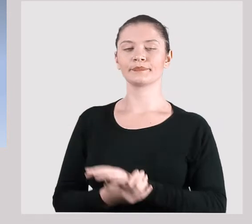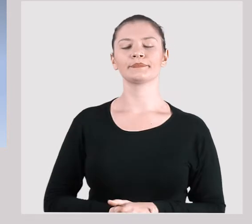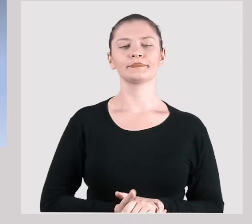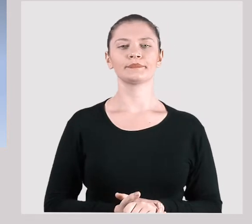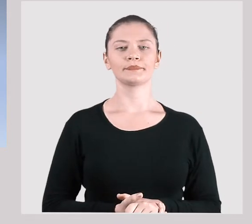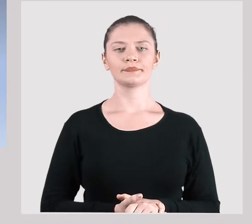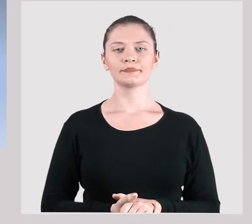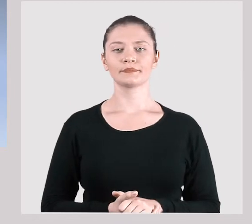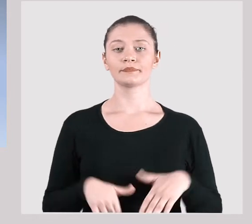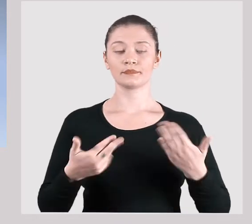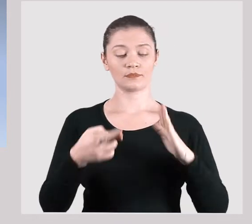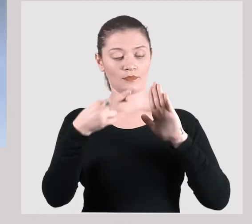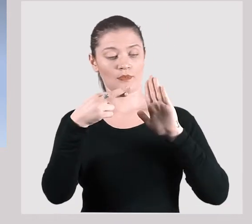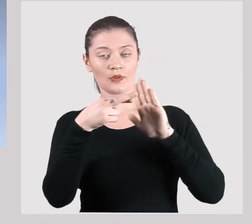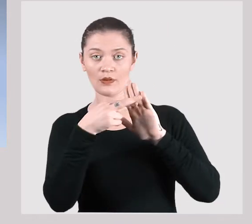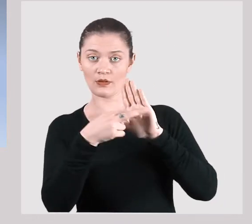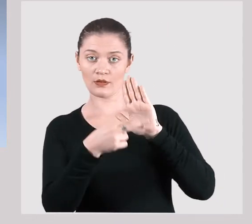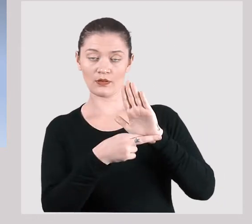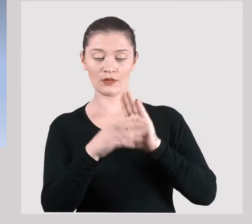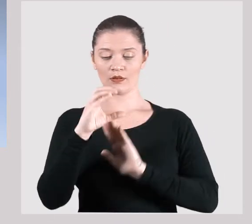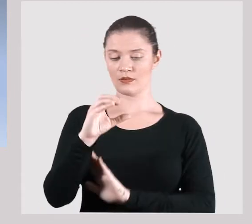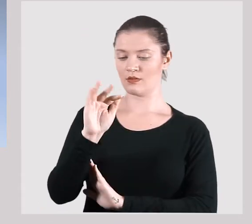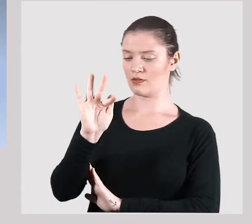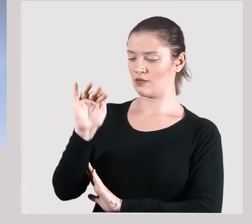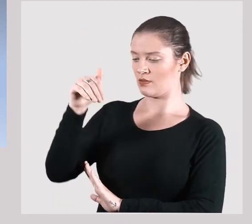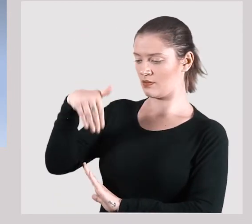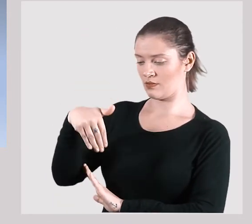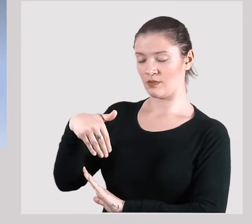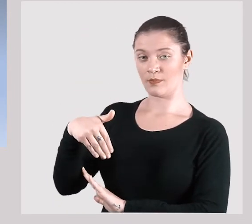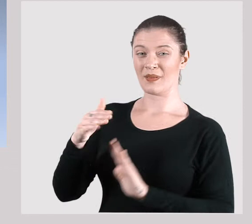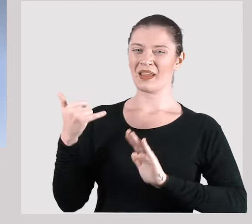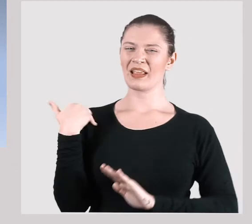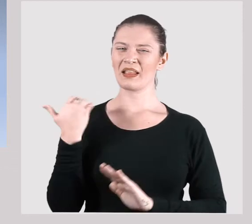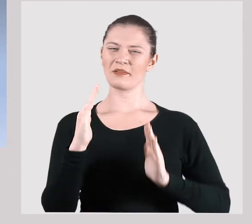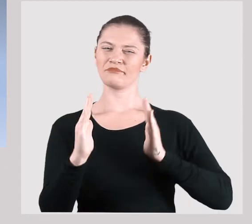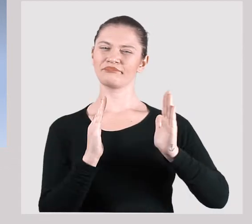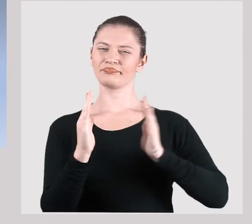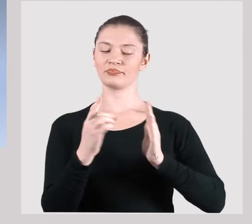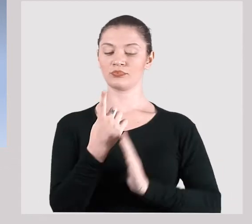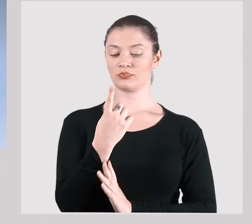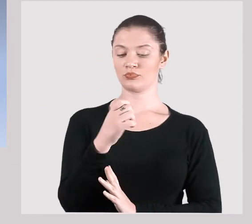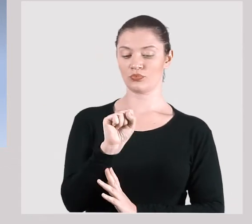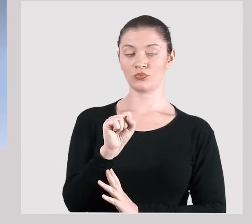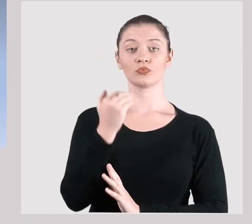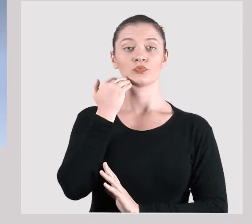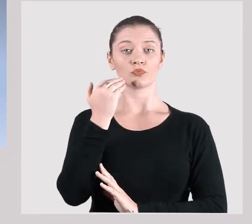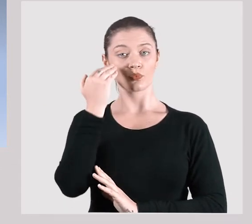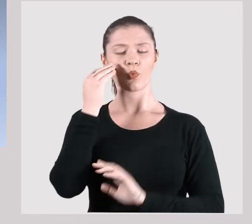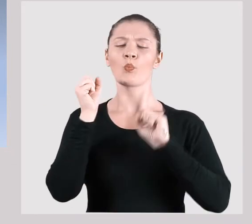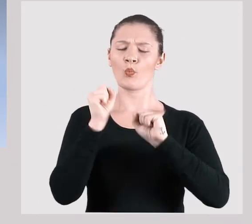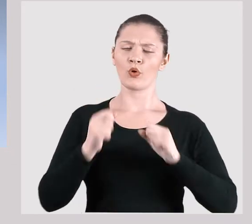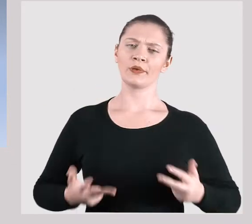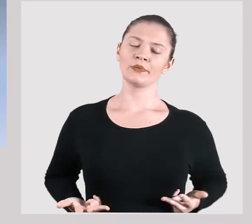na resolução do CFM, a partir dos 18 anos, que é um adolescente, ele pode fazer a cirurgia de